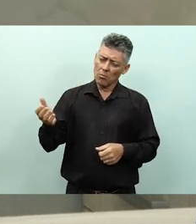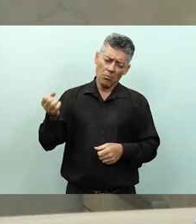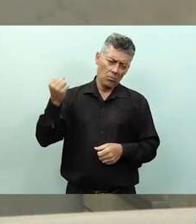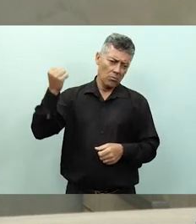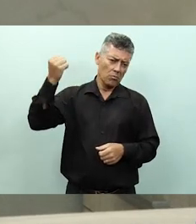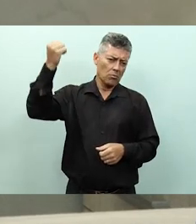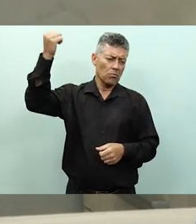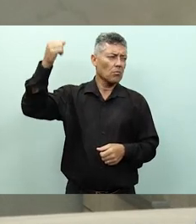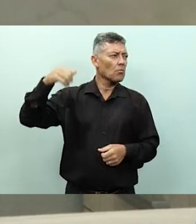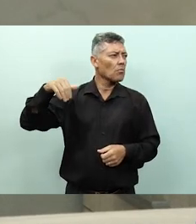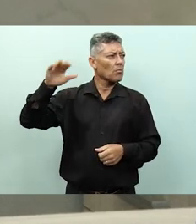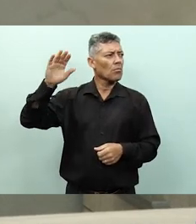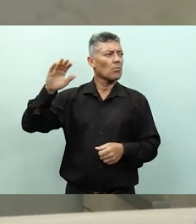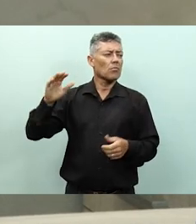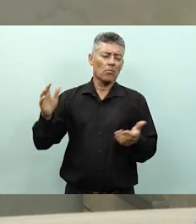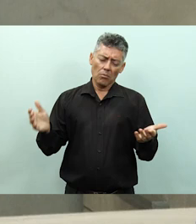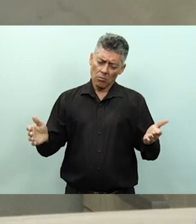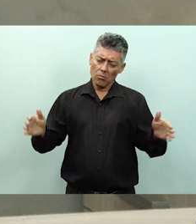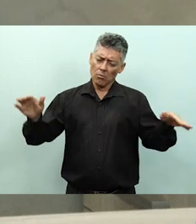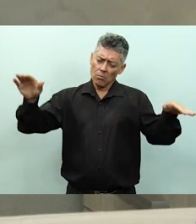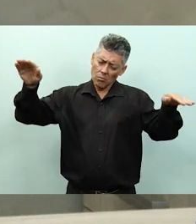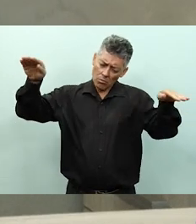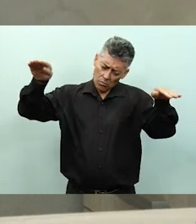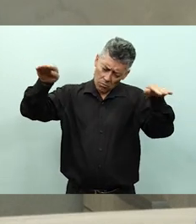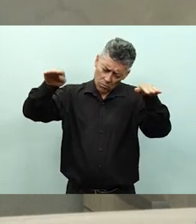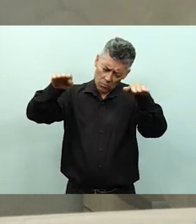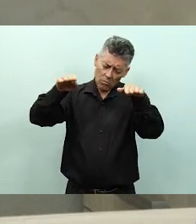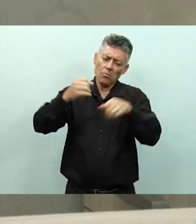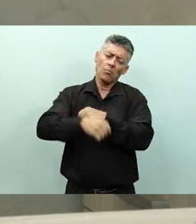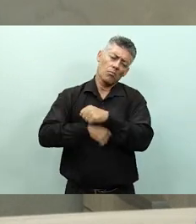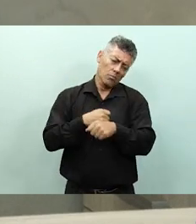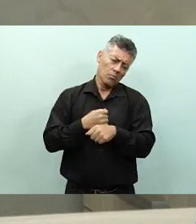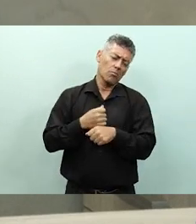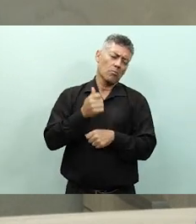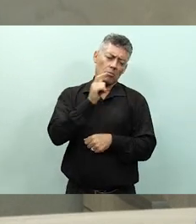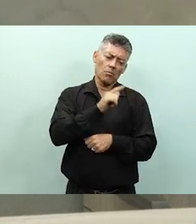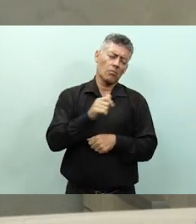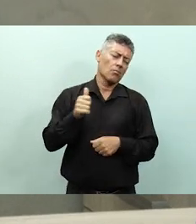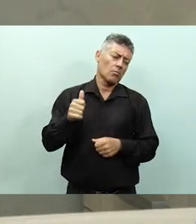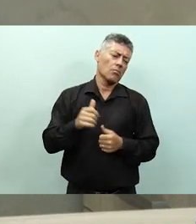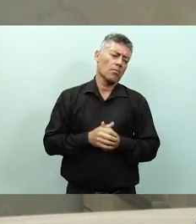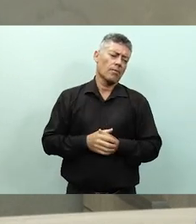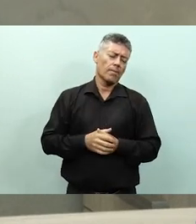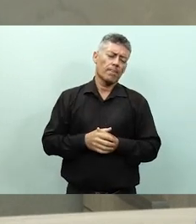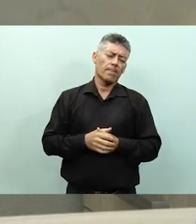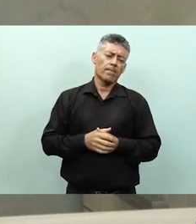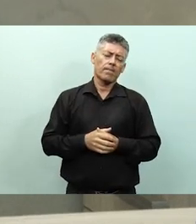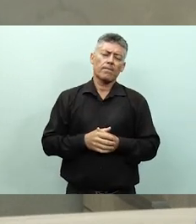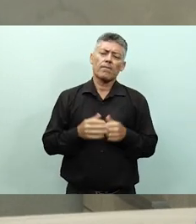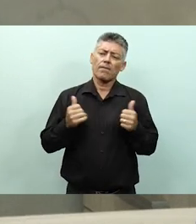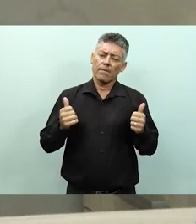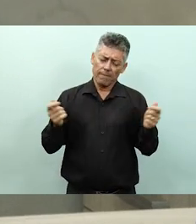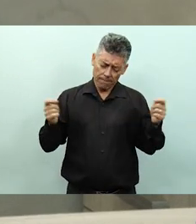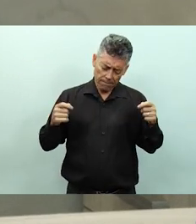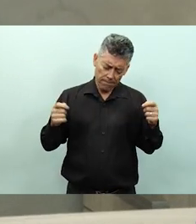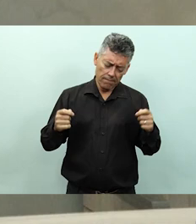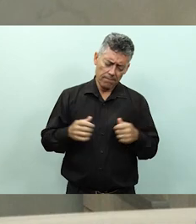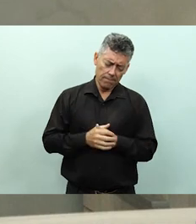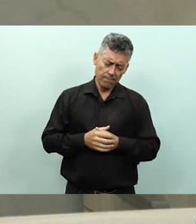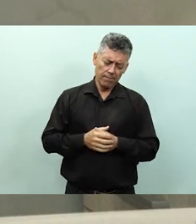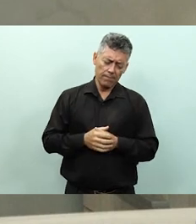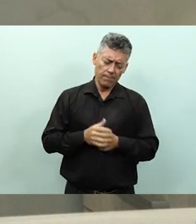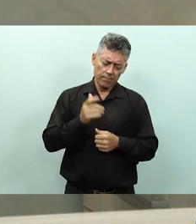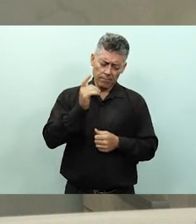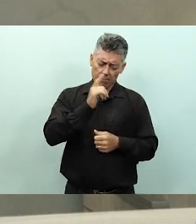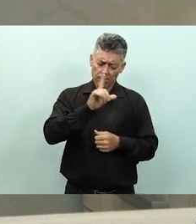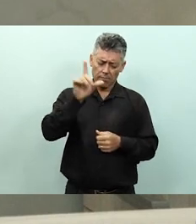força significativa, mas que ela chegasse no ano da eleição com condição de disputar, e de